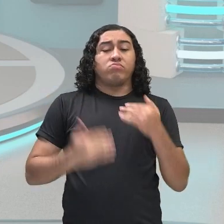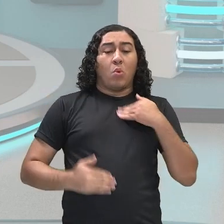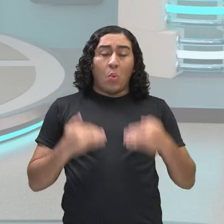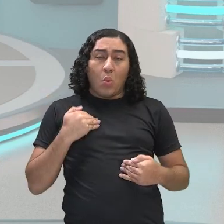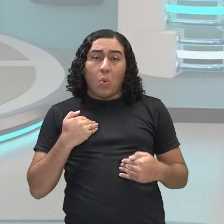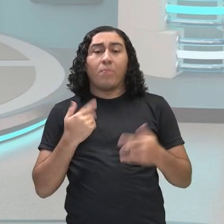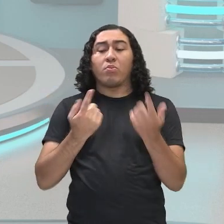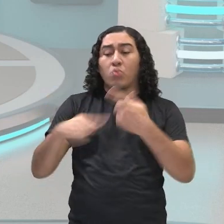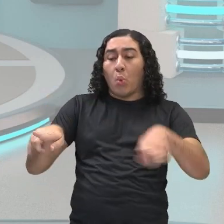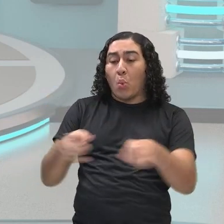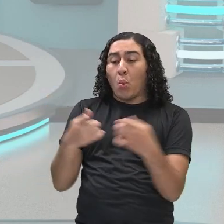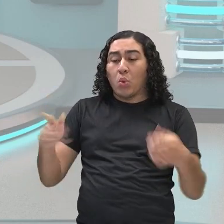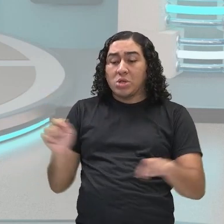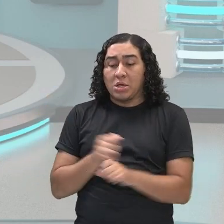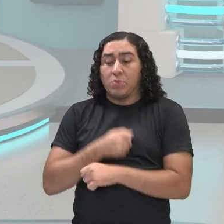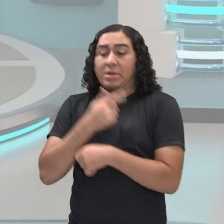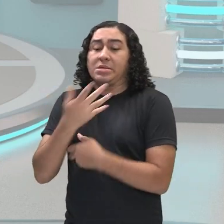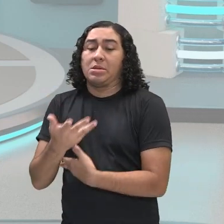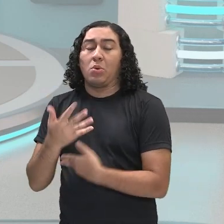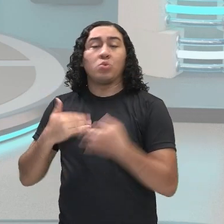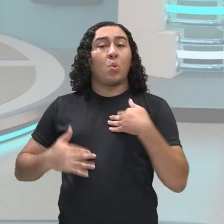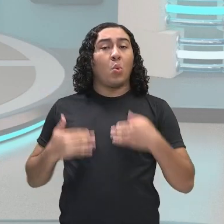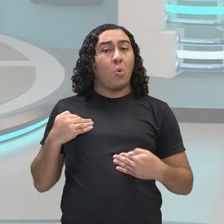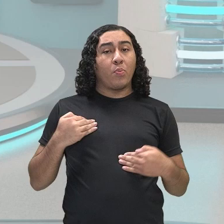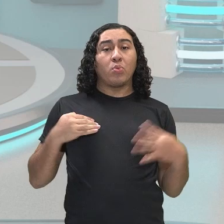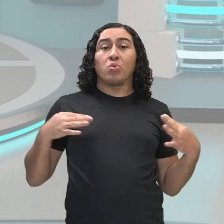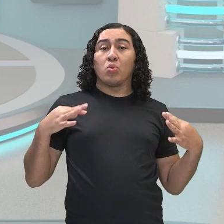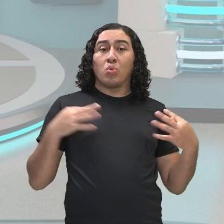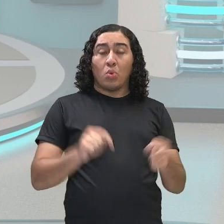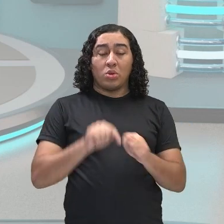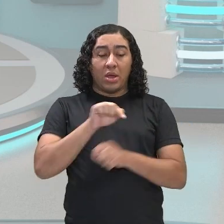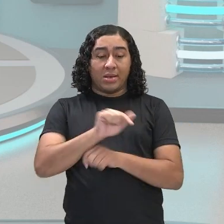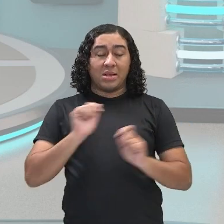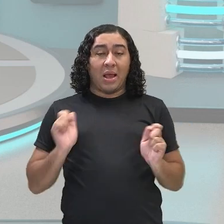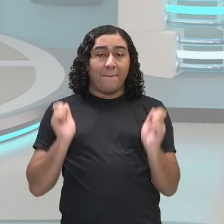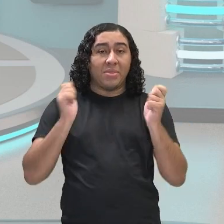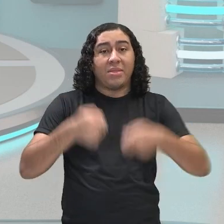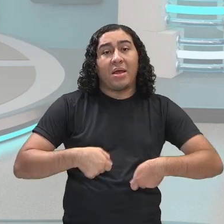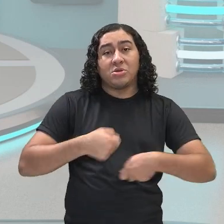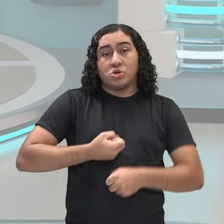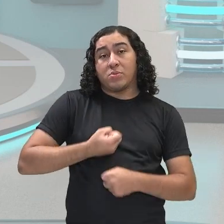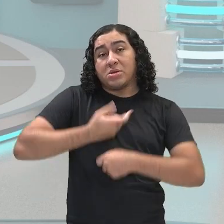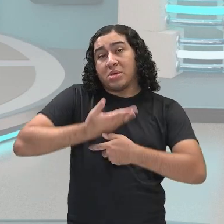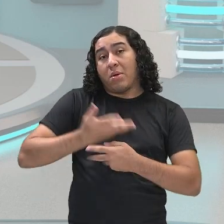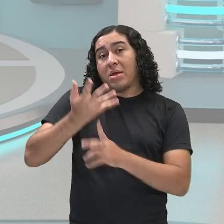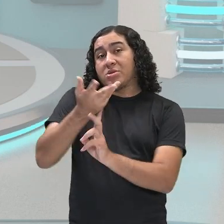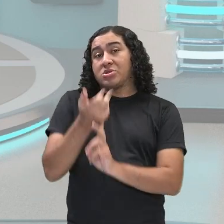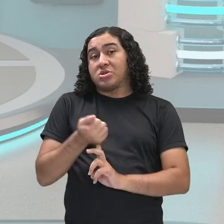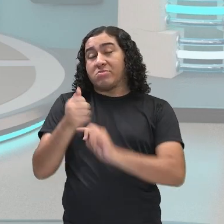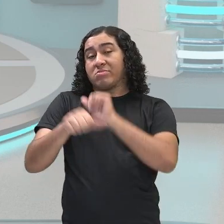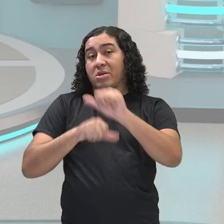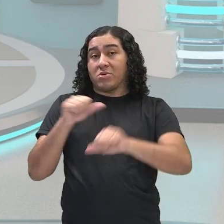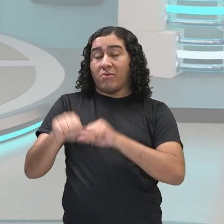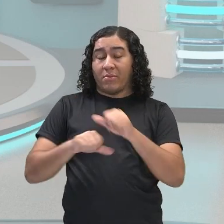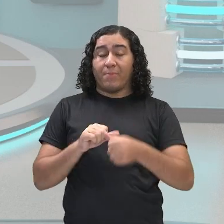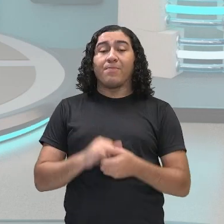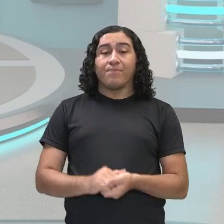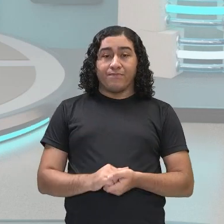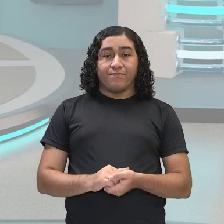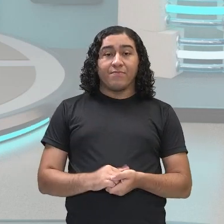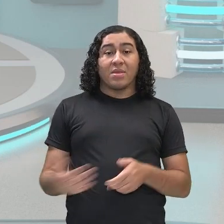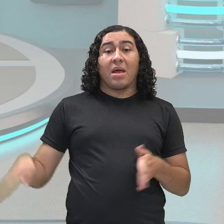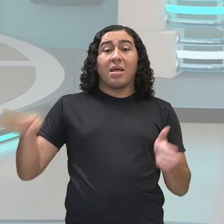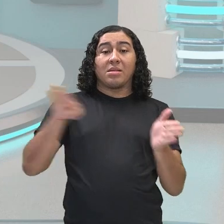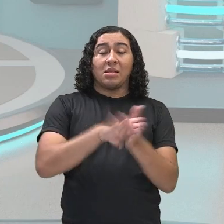interpretação. Então, toda essa capacidade de se expressar artisticamente, ela foi se modificando até a